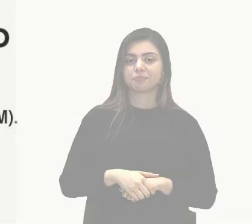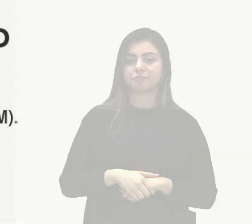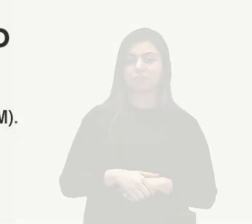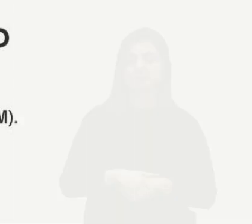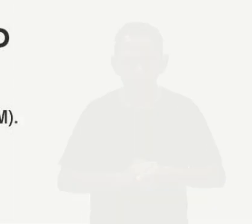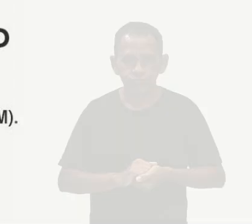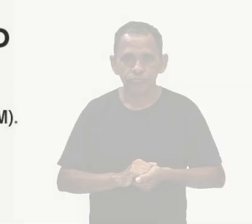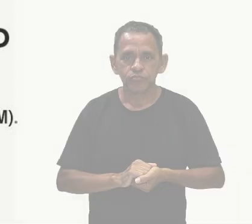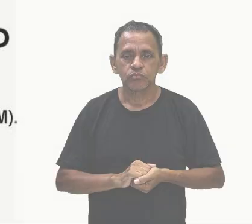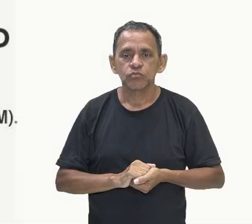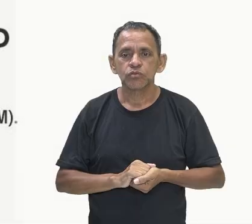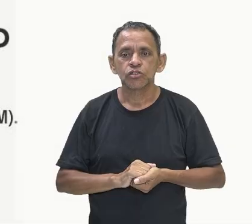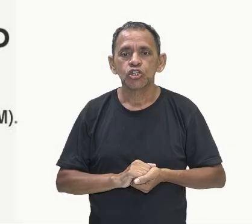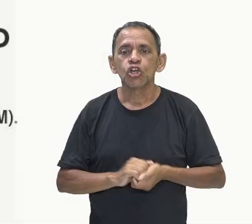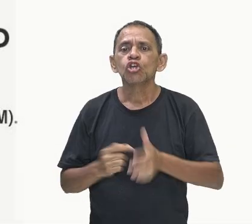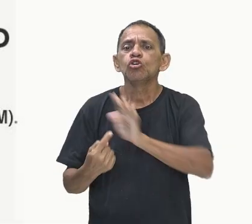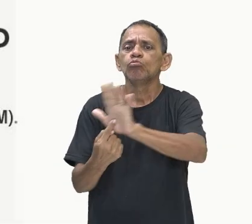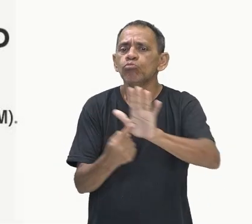que coloca aí